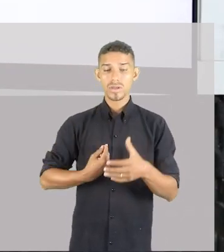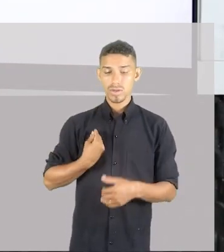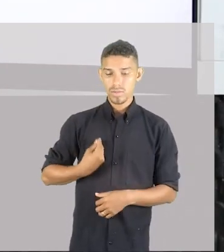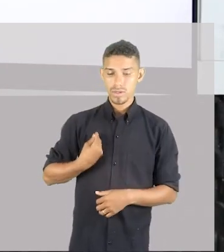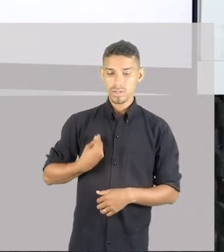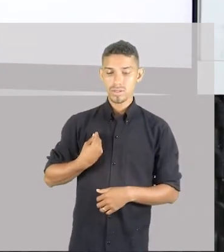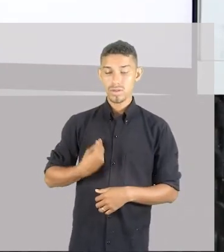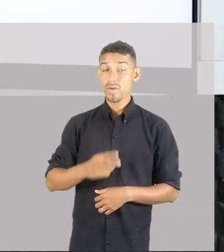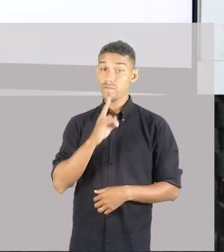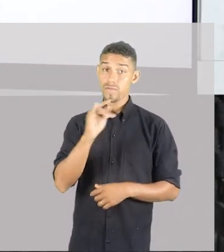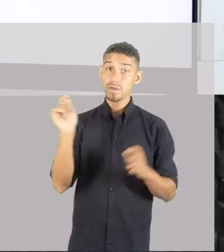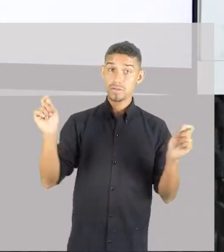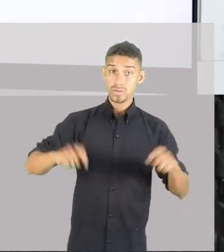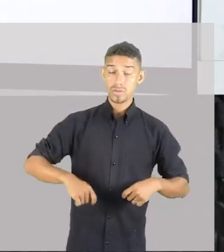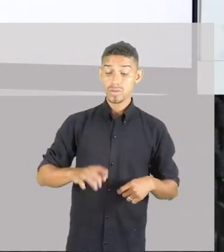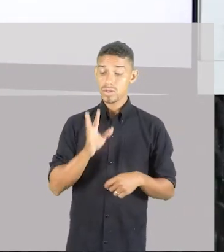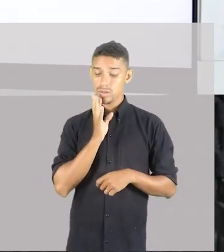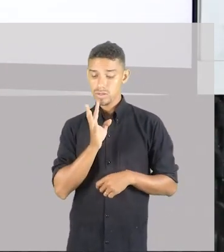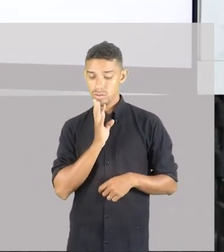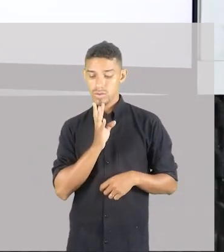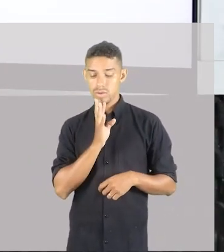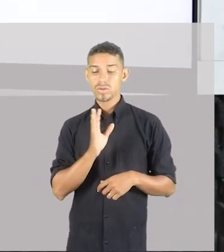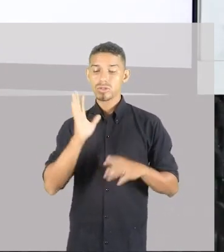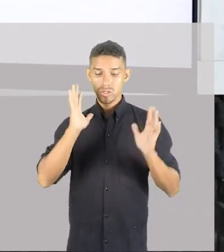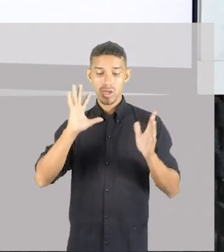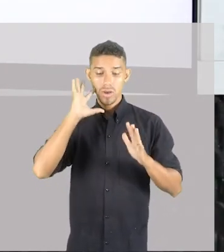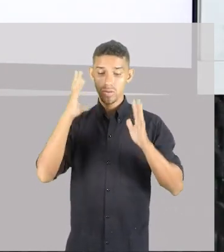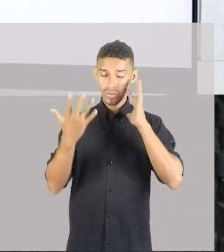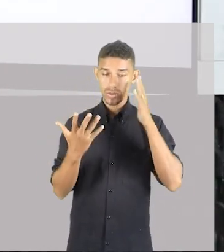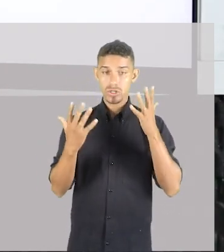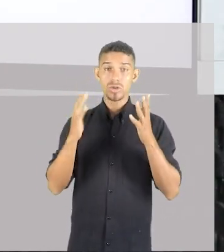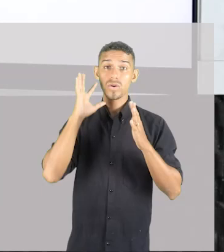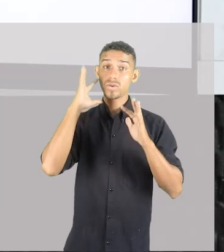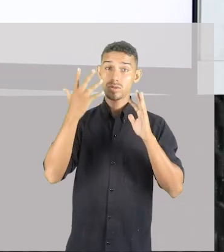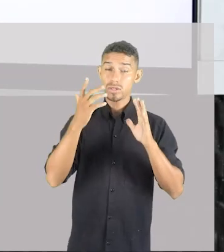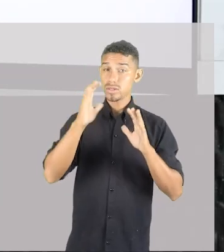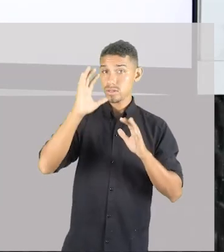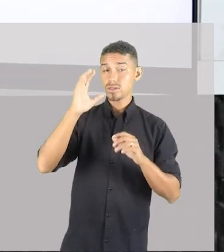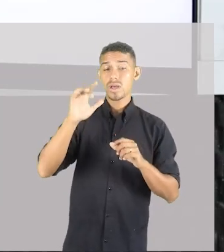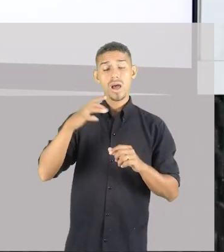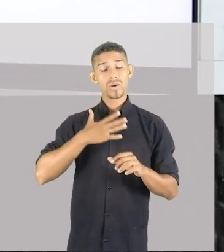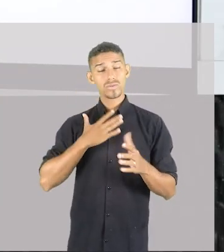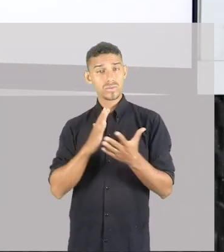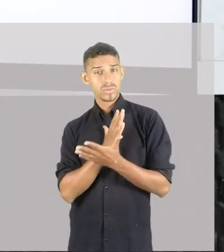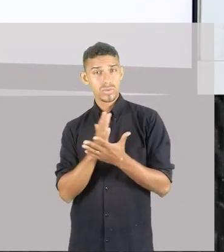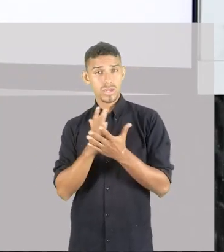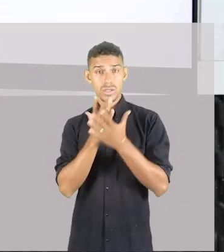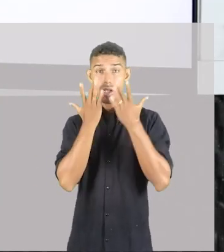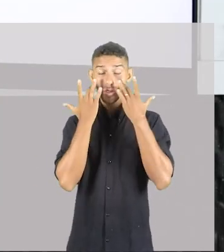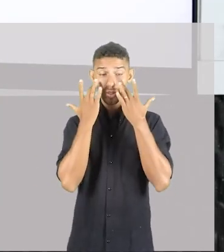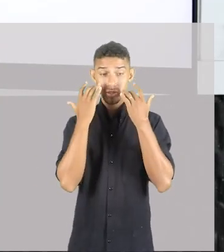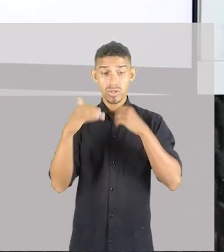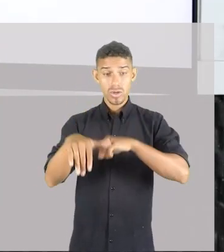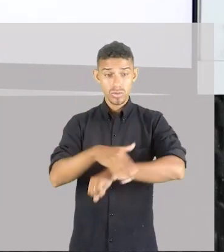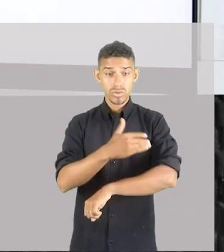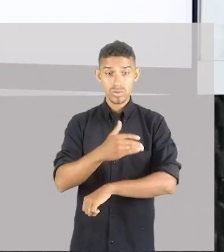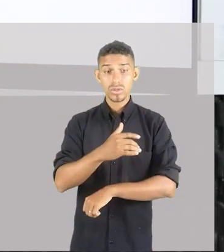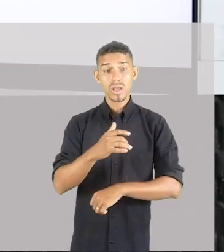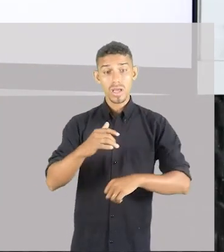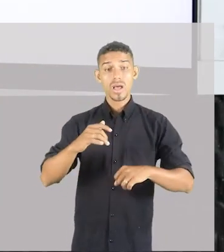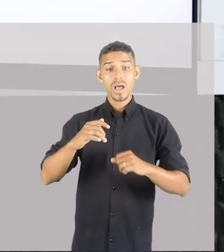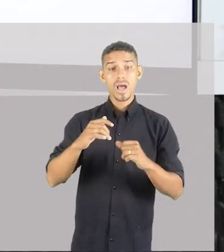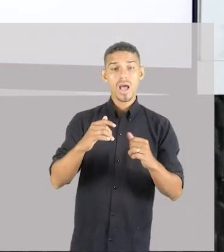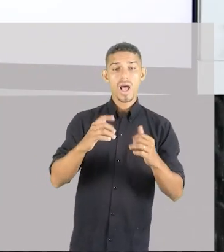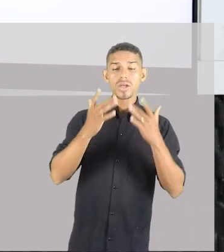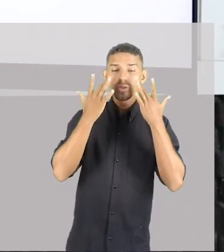vai que um deles seja reconhecido como isso já aconteceu em outras situações e alguns desses artistas de rua viraram atores inclusive de para você